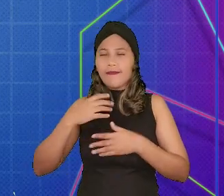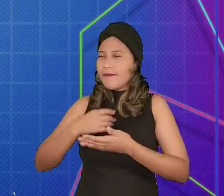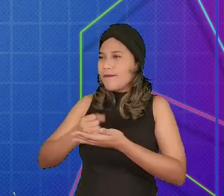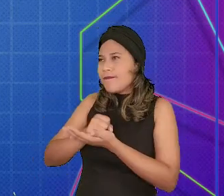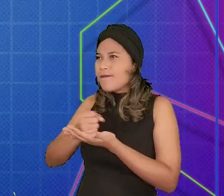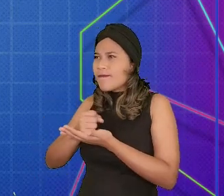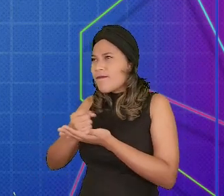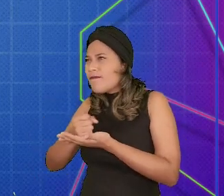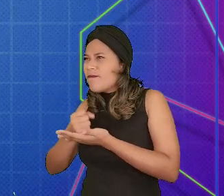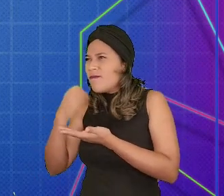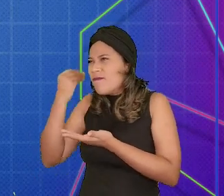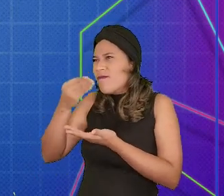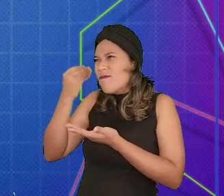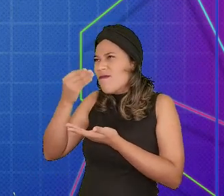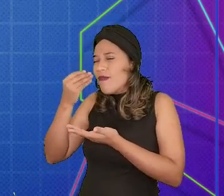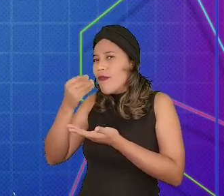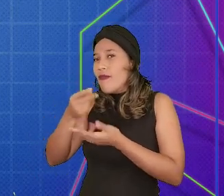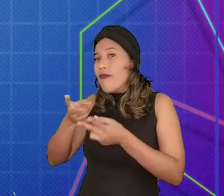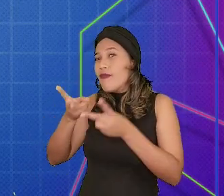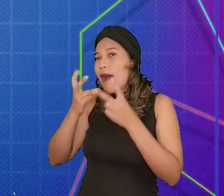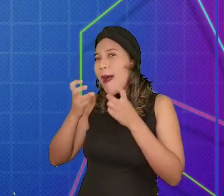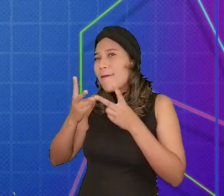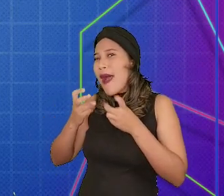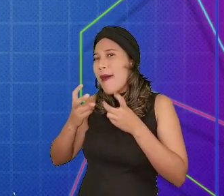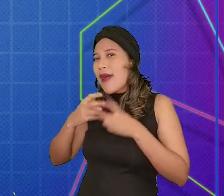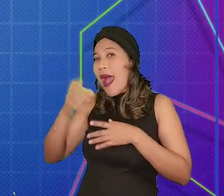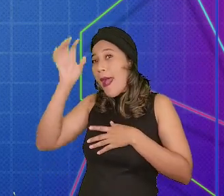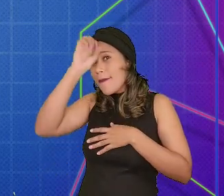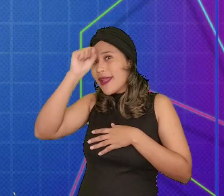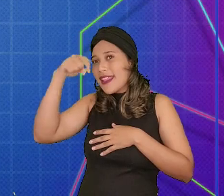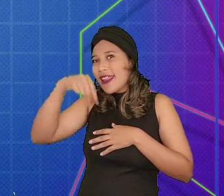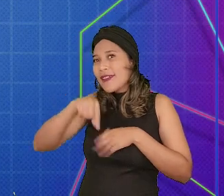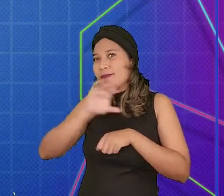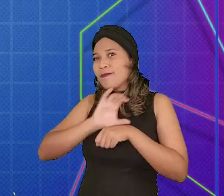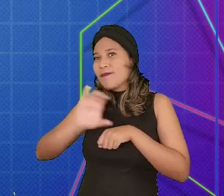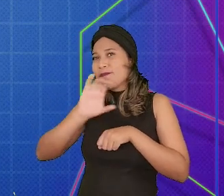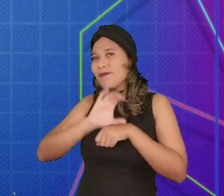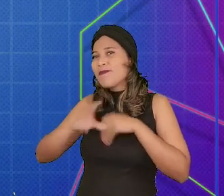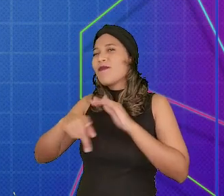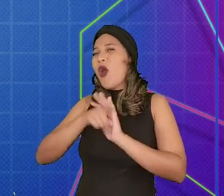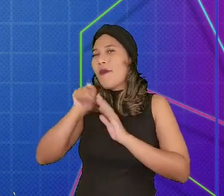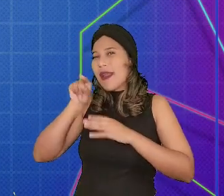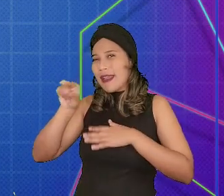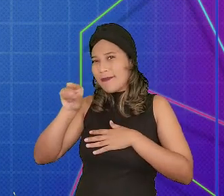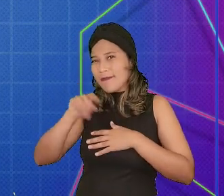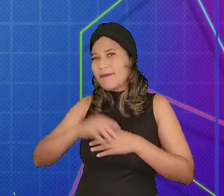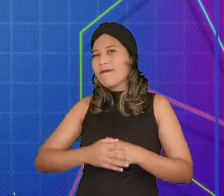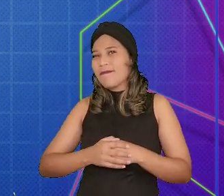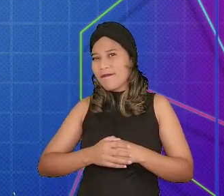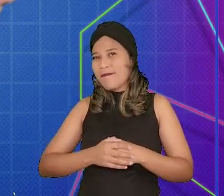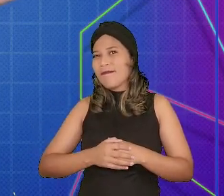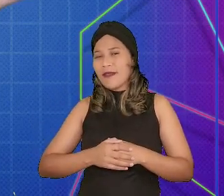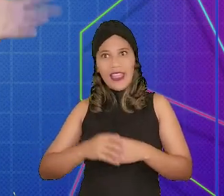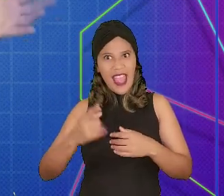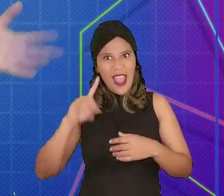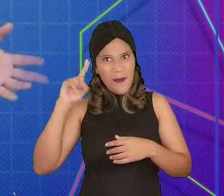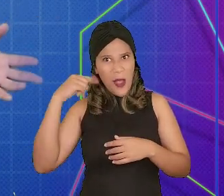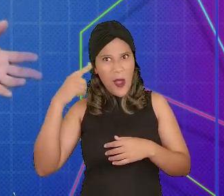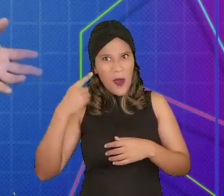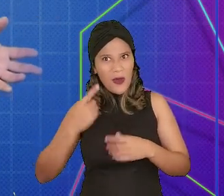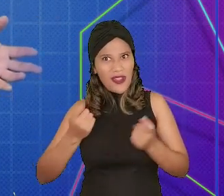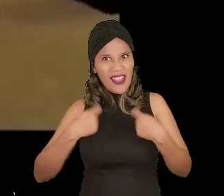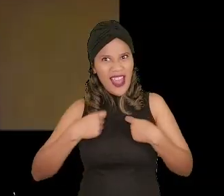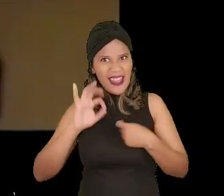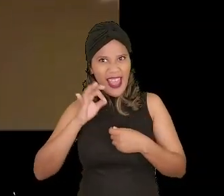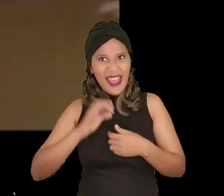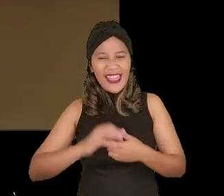quando estiverem jogando um jogo, vocês vão notar tudo que aprenderam aqui dentro do universo daquele jogo. Chega a deixar a gente